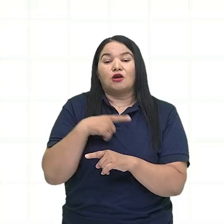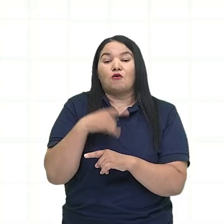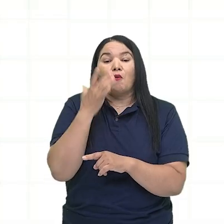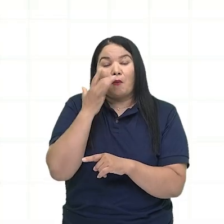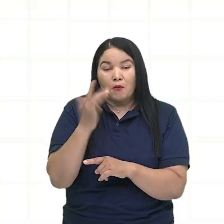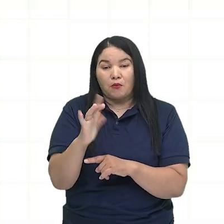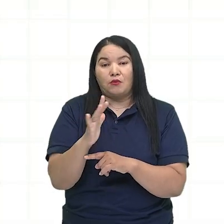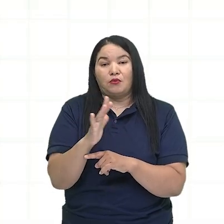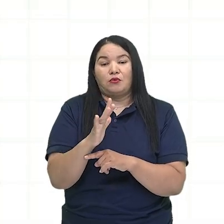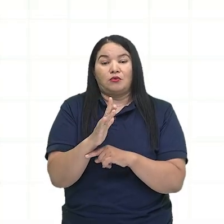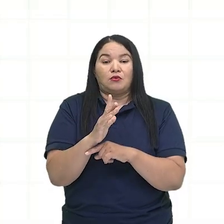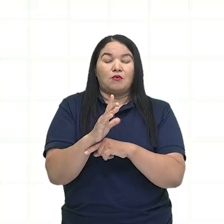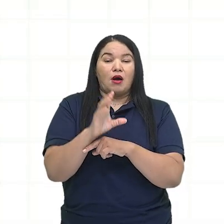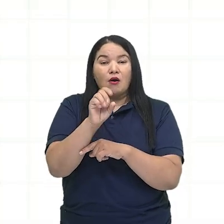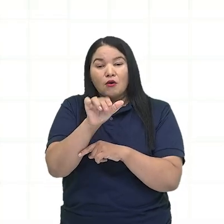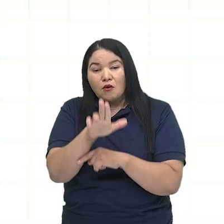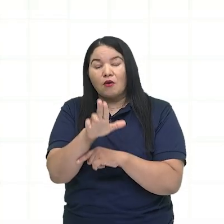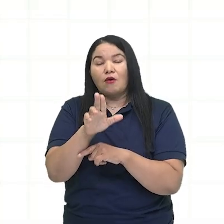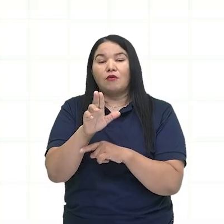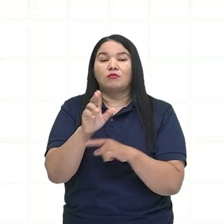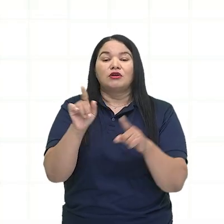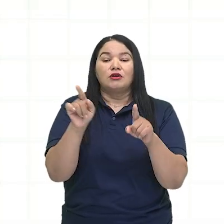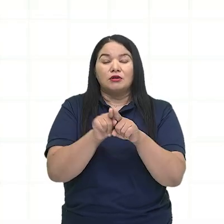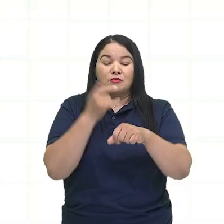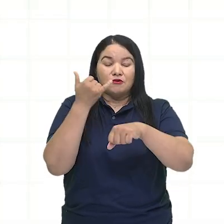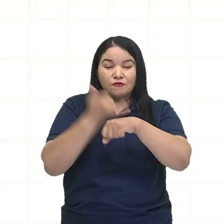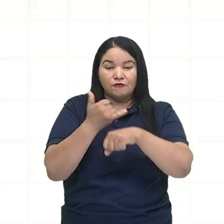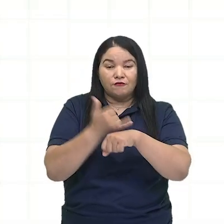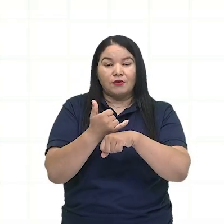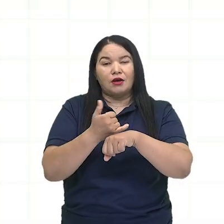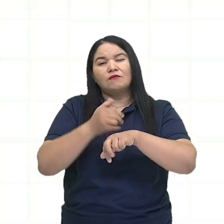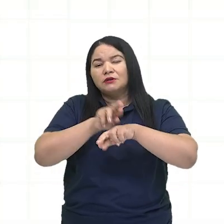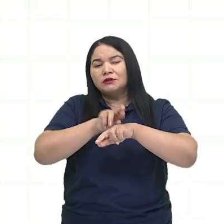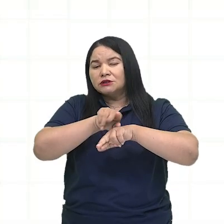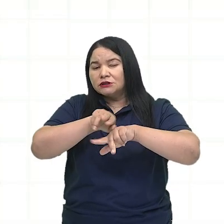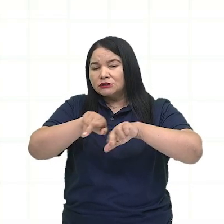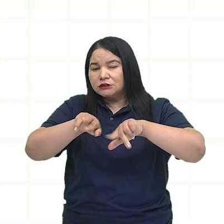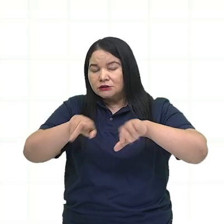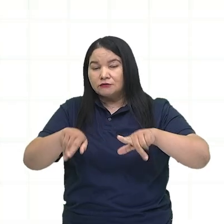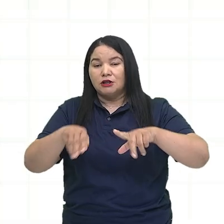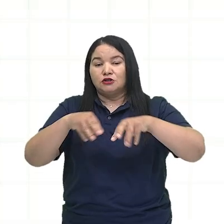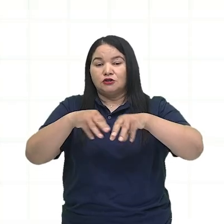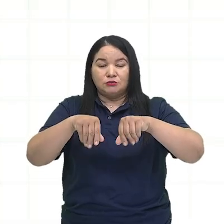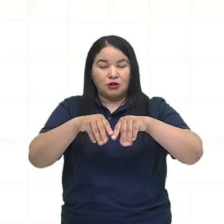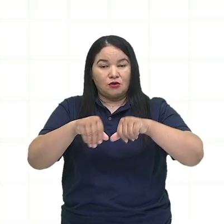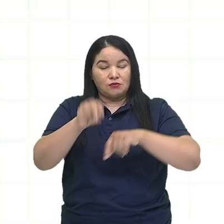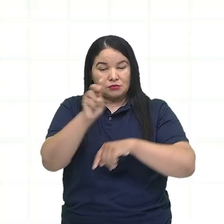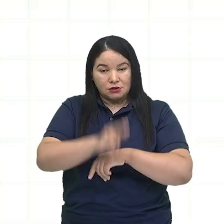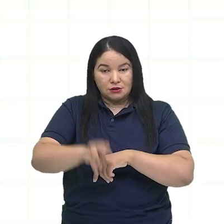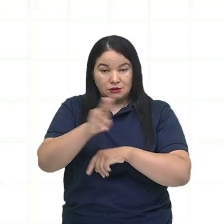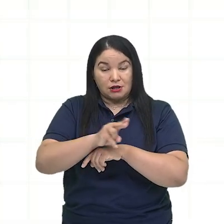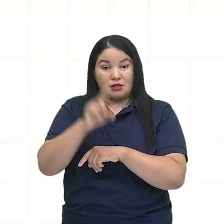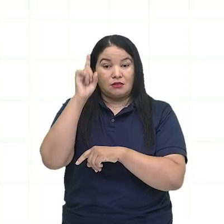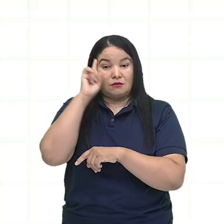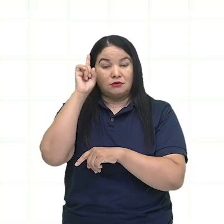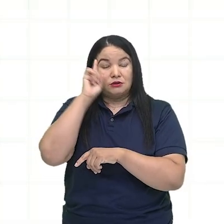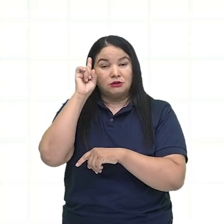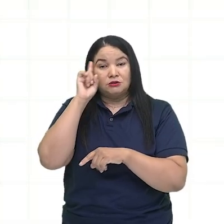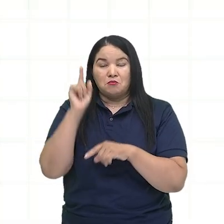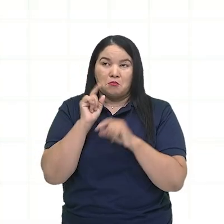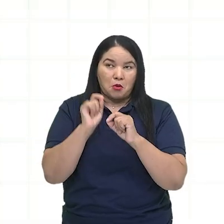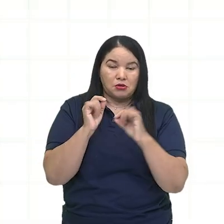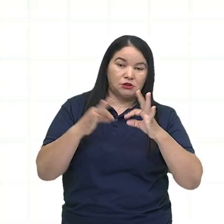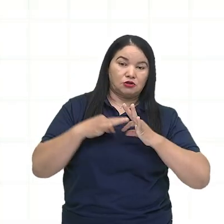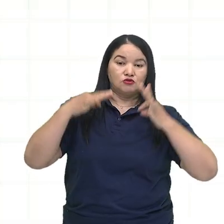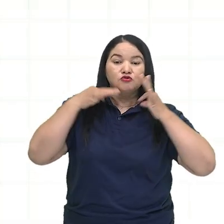o cobre, ferro, né, que são inclusive aí utilizados no nosso dia a dia, ou em